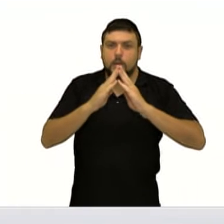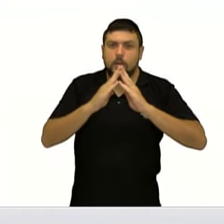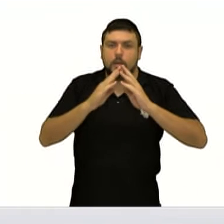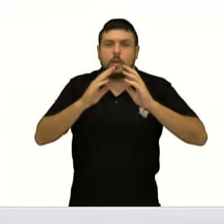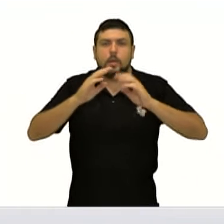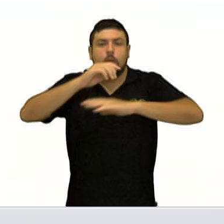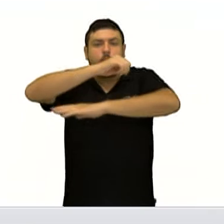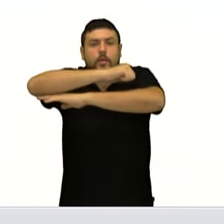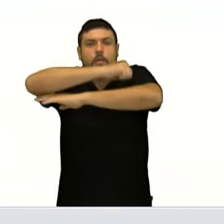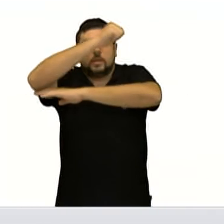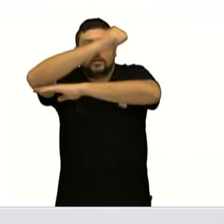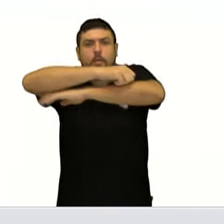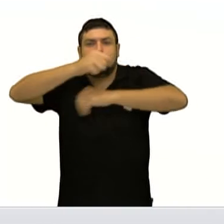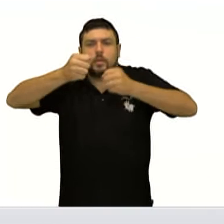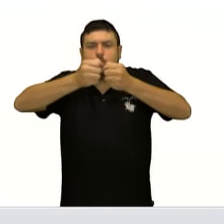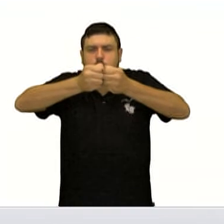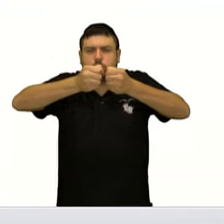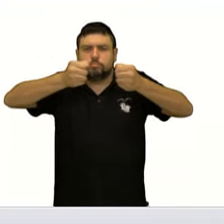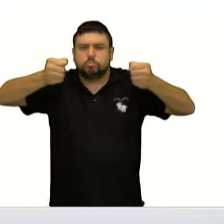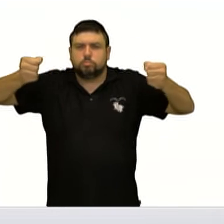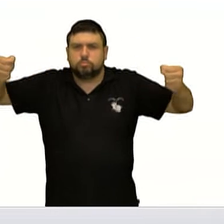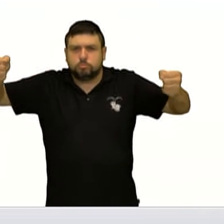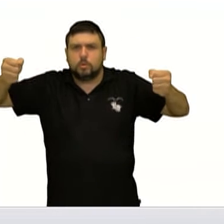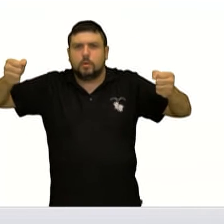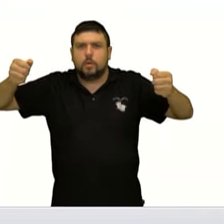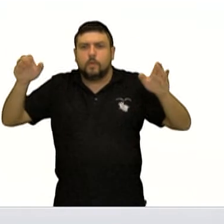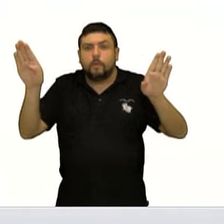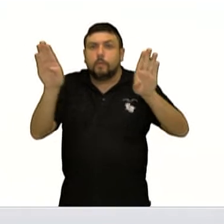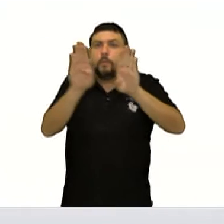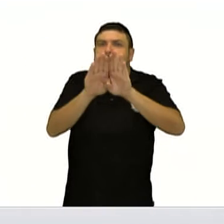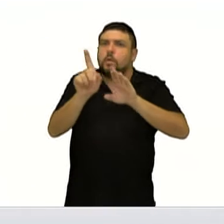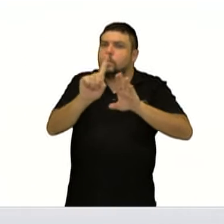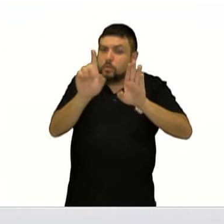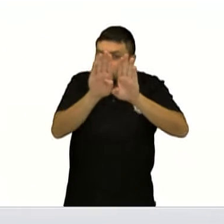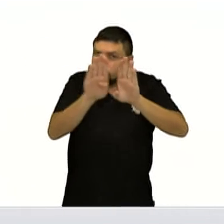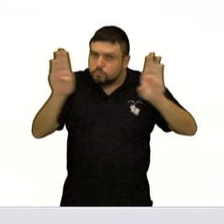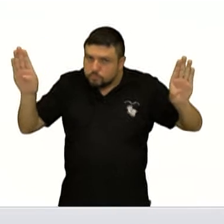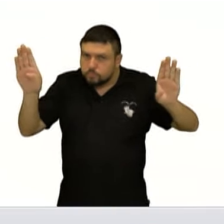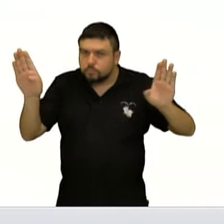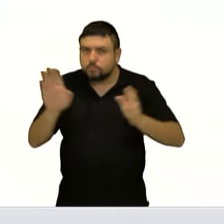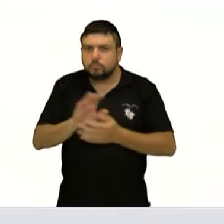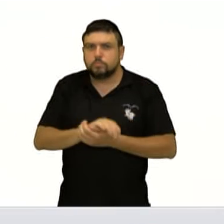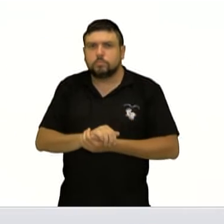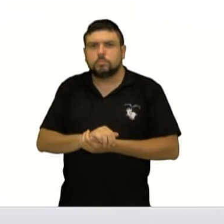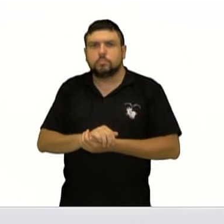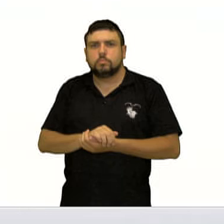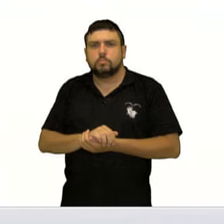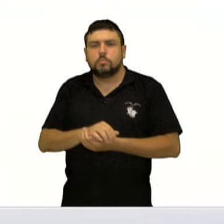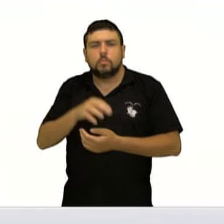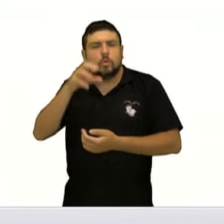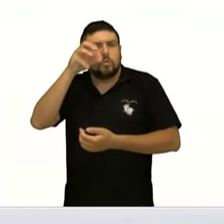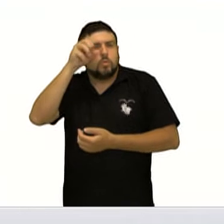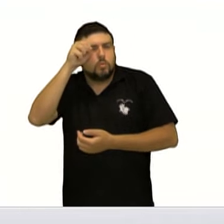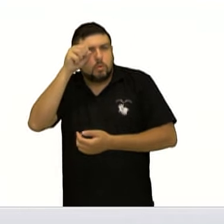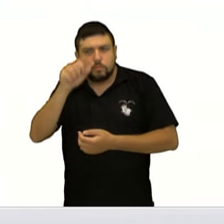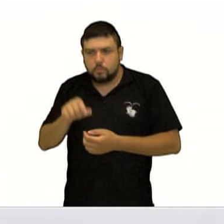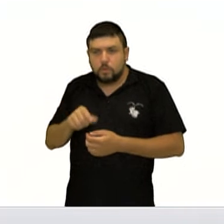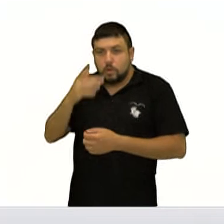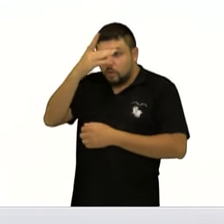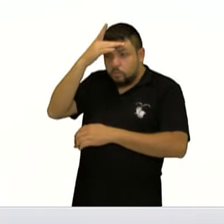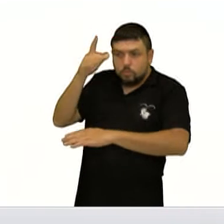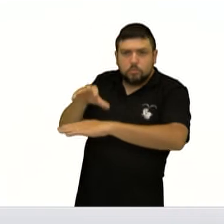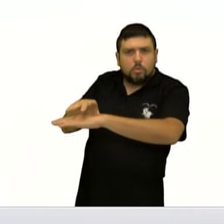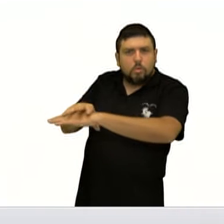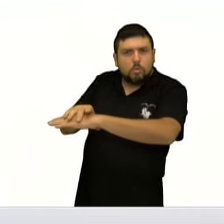janelas abertas o tempo todo, ok? Para que possa ventilar o ar. No quarto, a pessoa infectada tem que